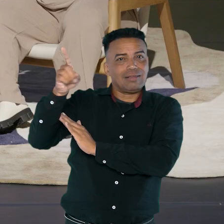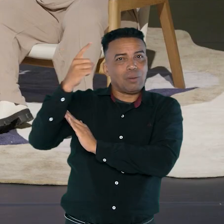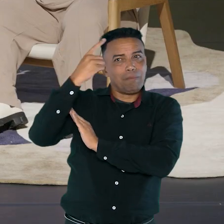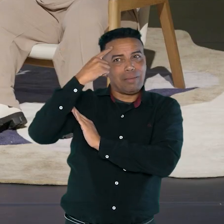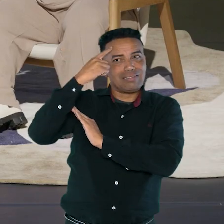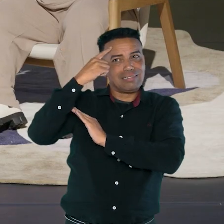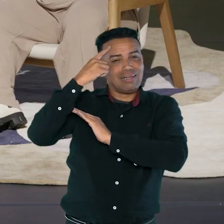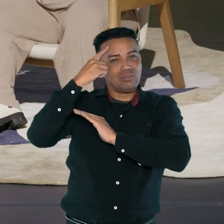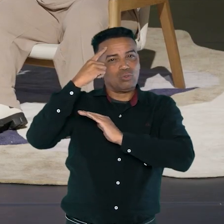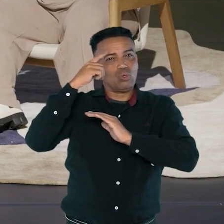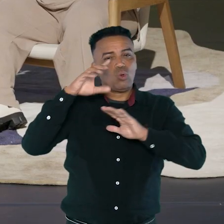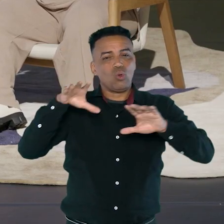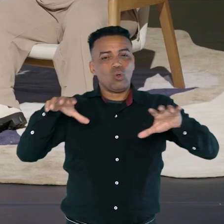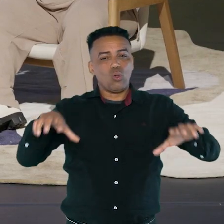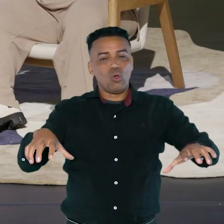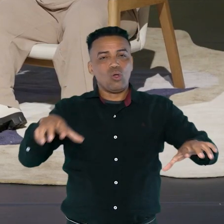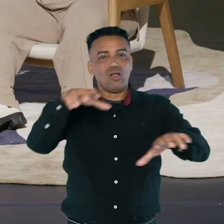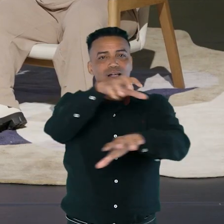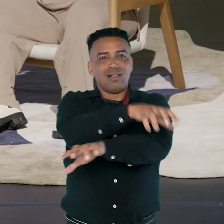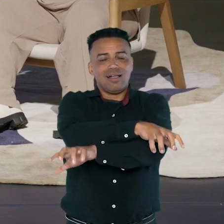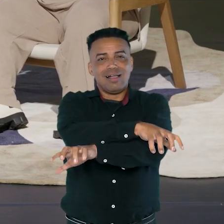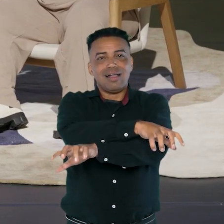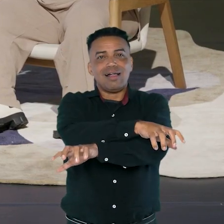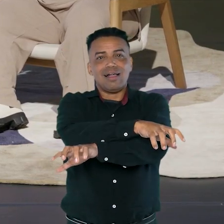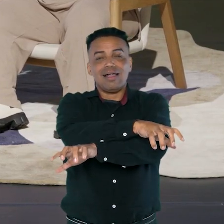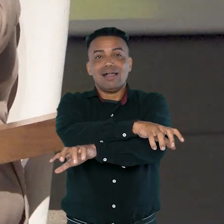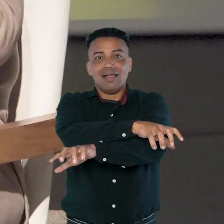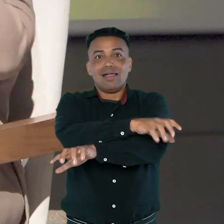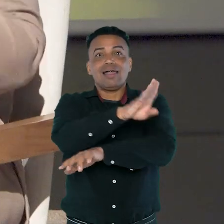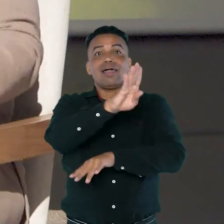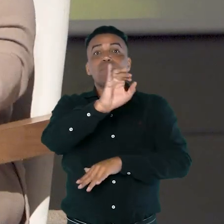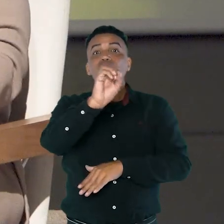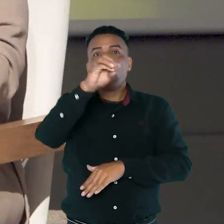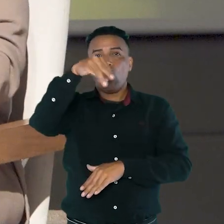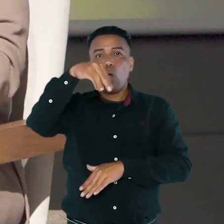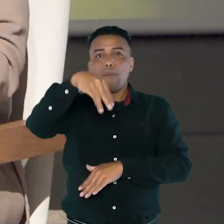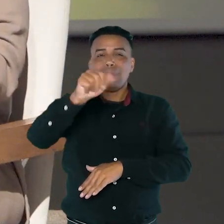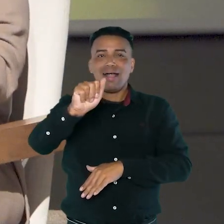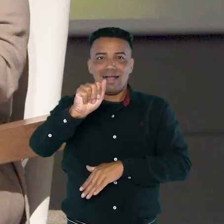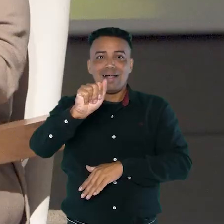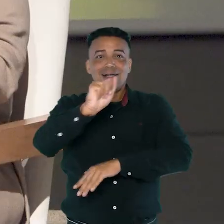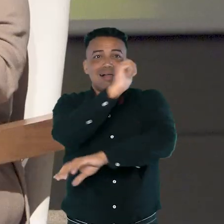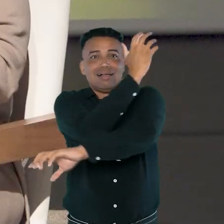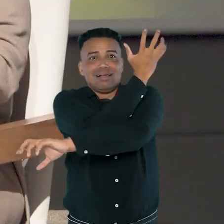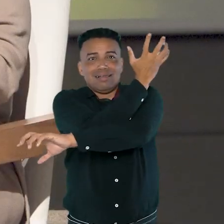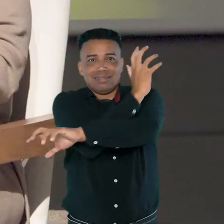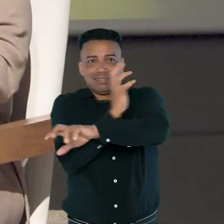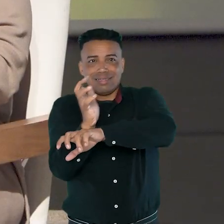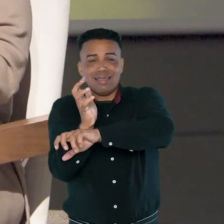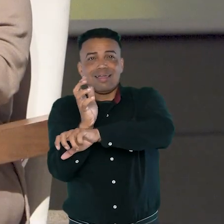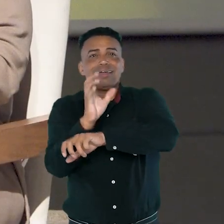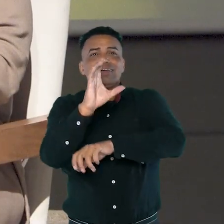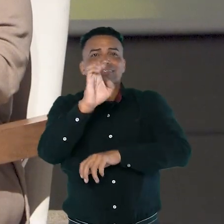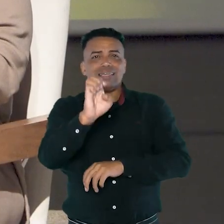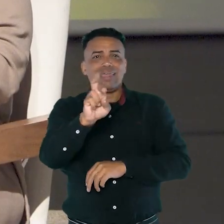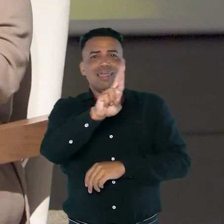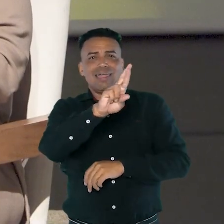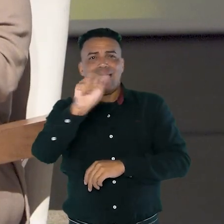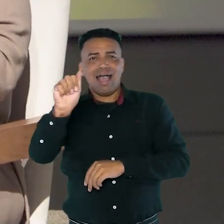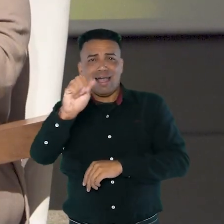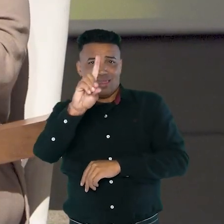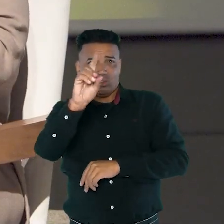no bioma Cerrado. Eu sou do Cerrado, né? Sou de Brasília.